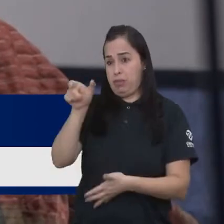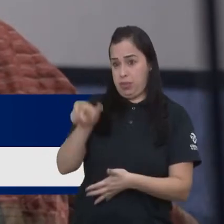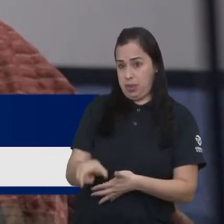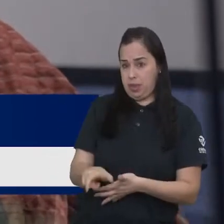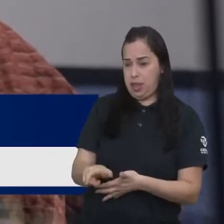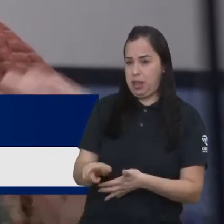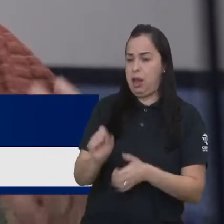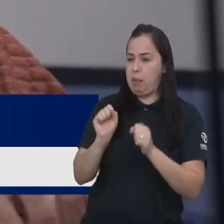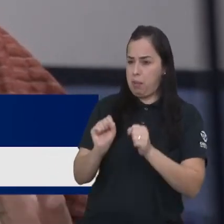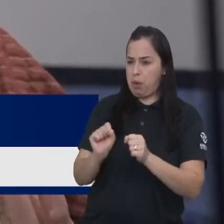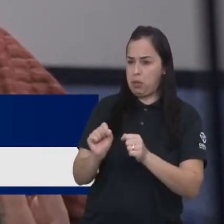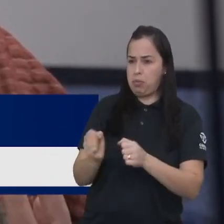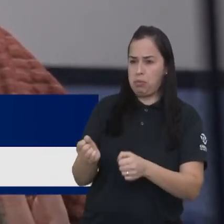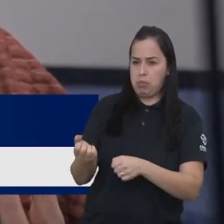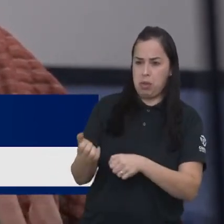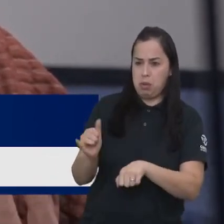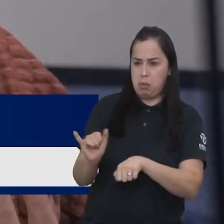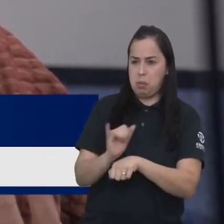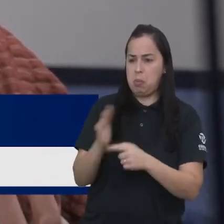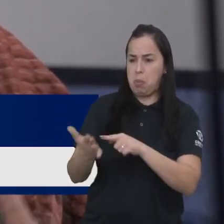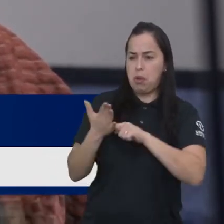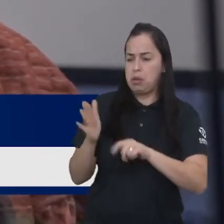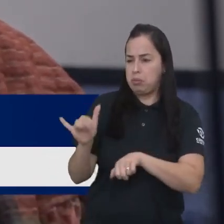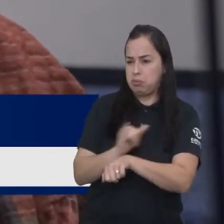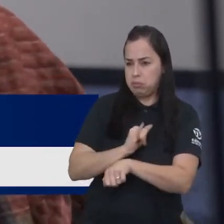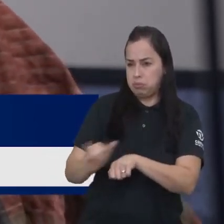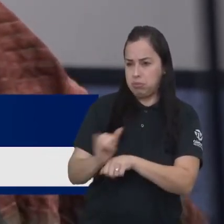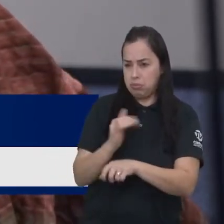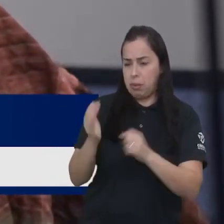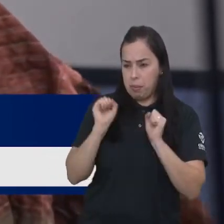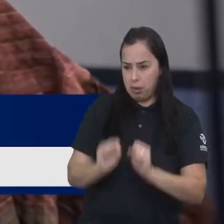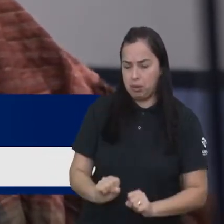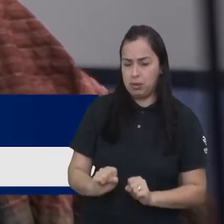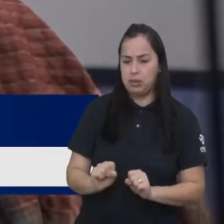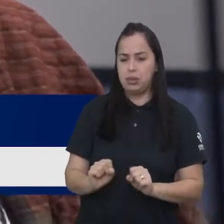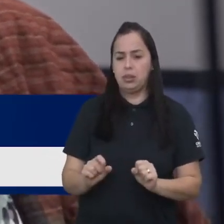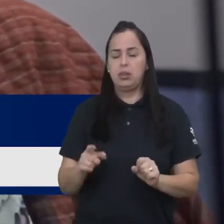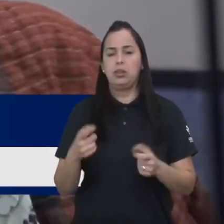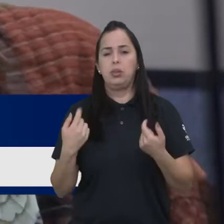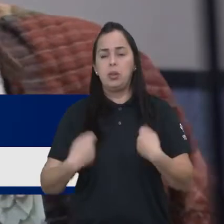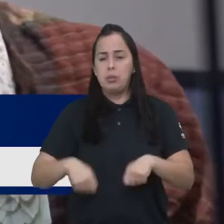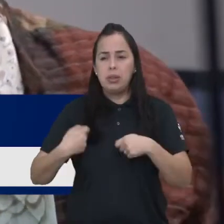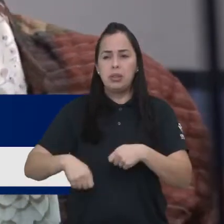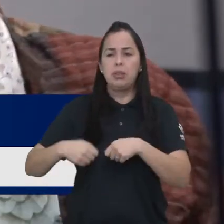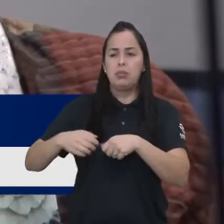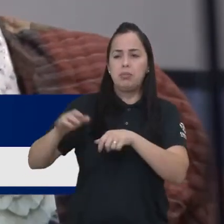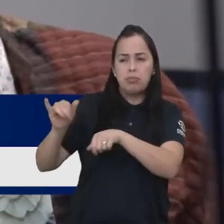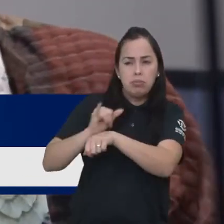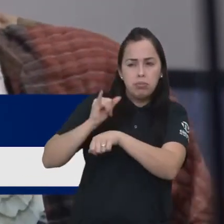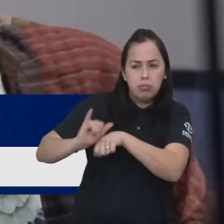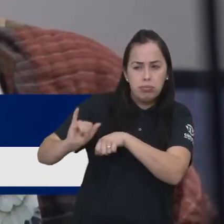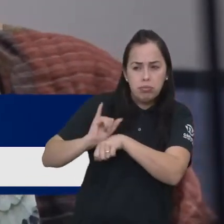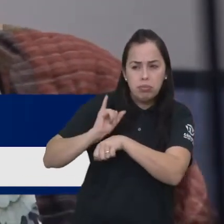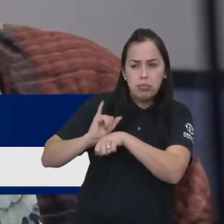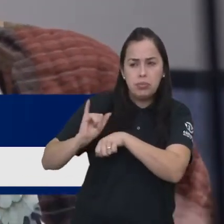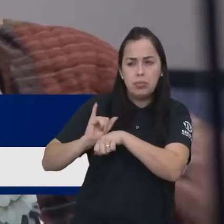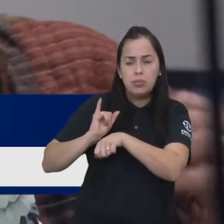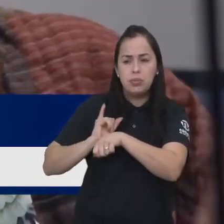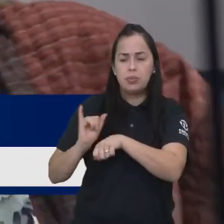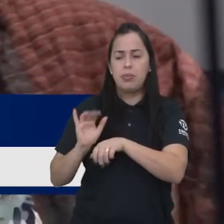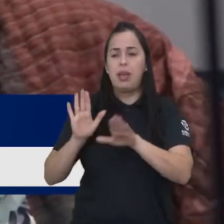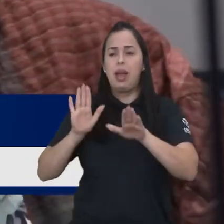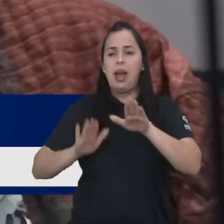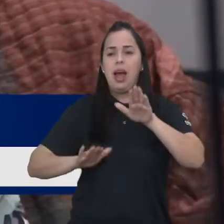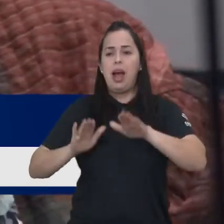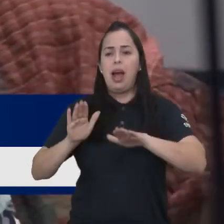senhor, quando defensor, dá os instrumentos para nós. Né, Thomas? Nós estamos precisando dos instrumentos, porque a gente sempre